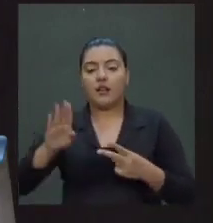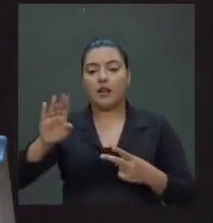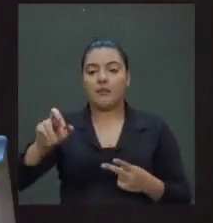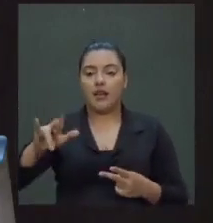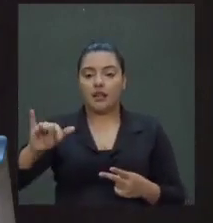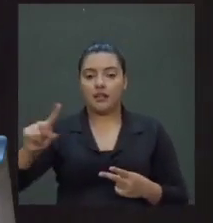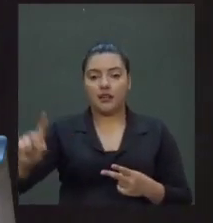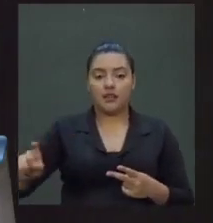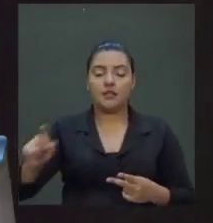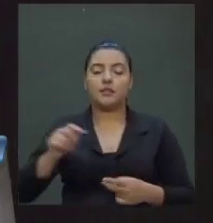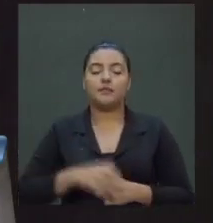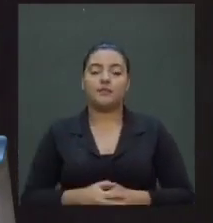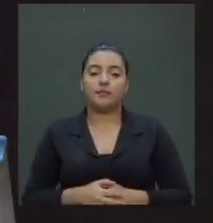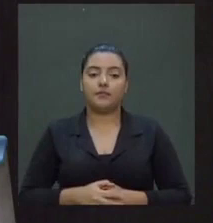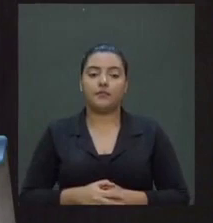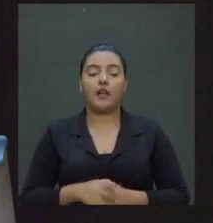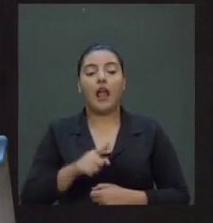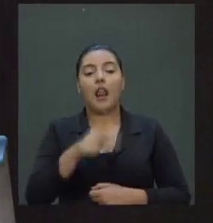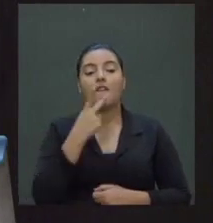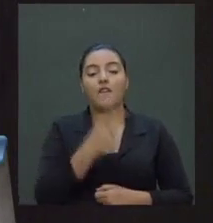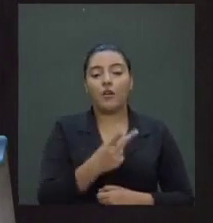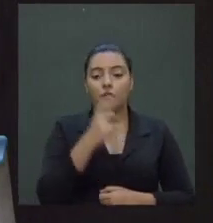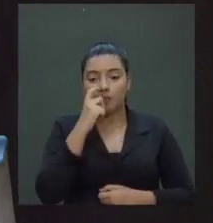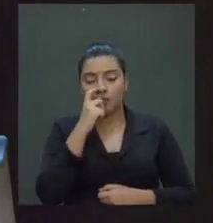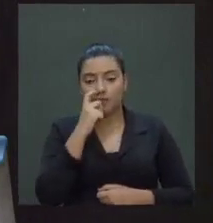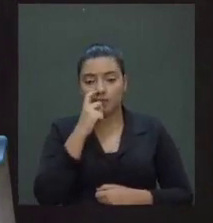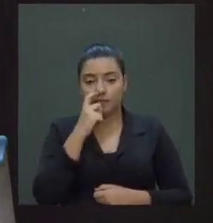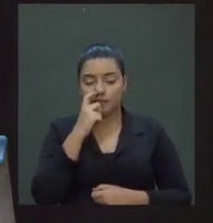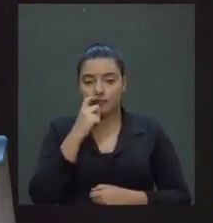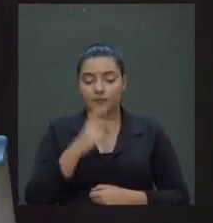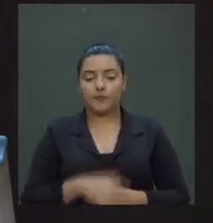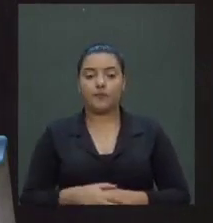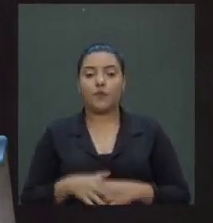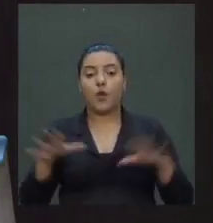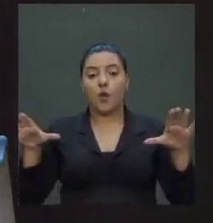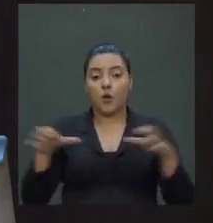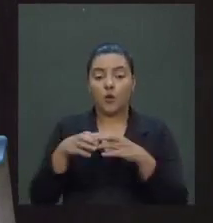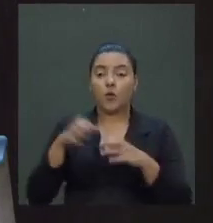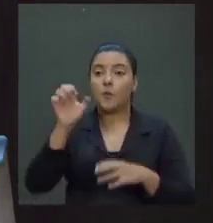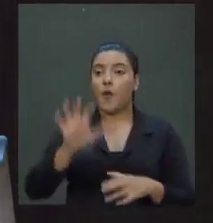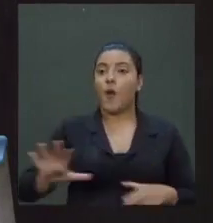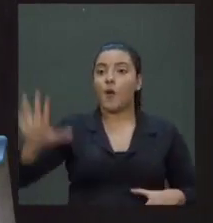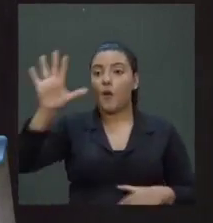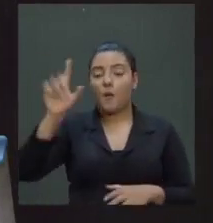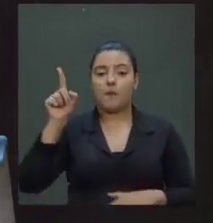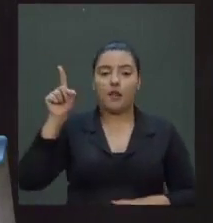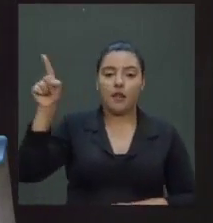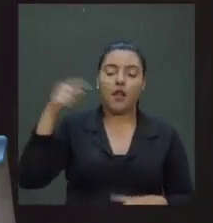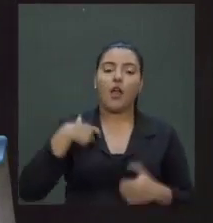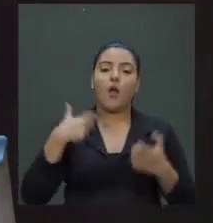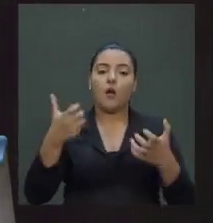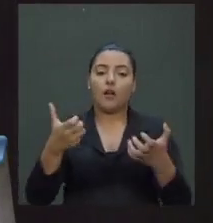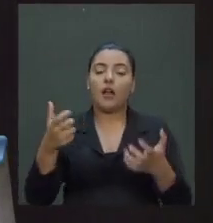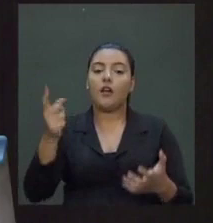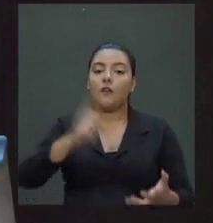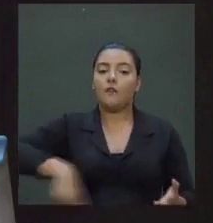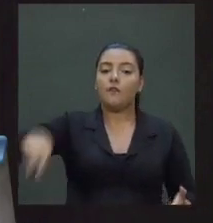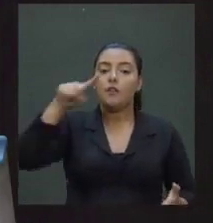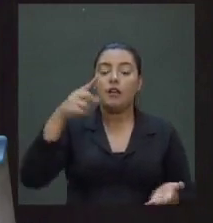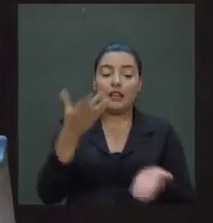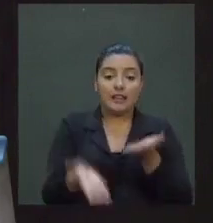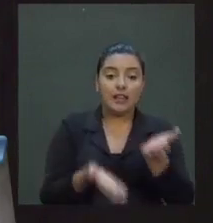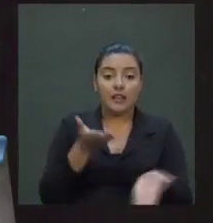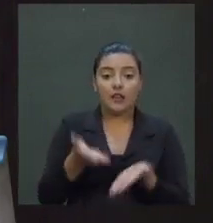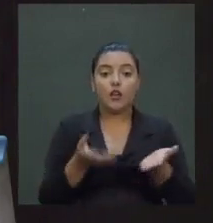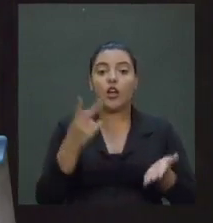Beatriz. Ela disse aos membros do Parlamento Europeu: eu quero que os senhores tratem essa